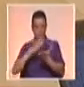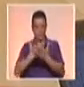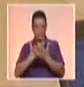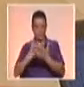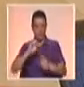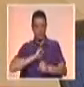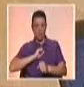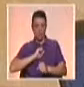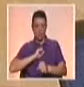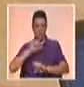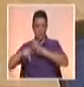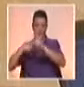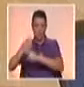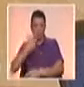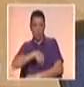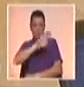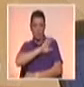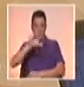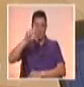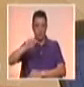nossa, existe outra, sim, em Coimbra também.